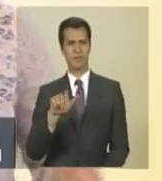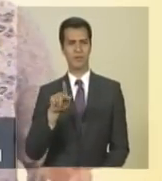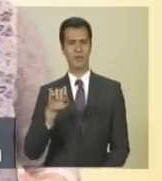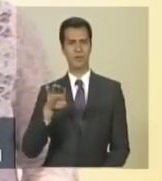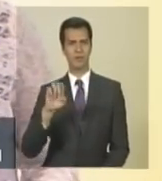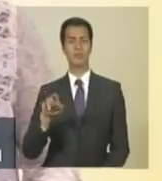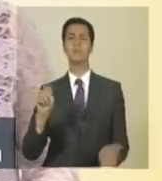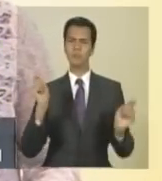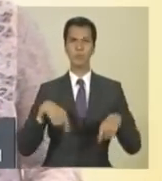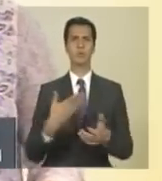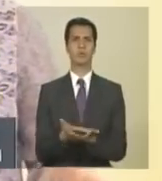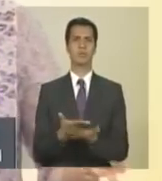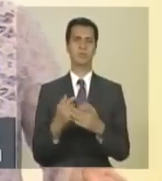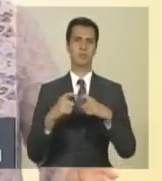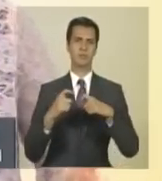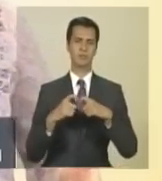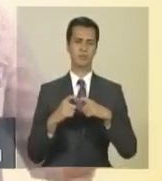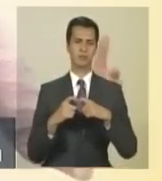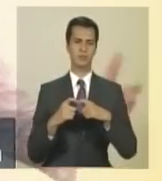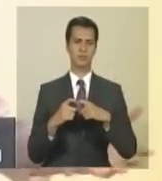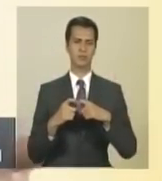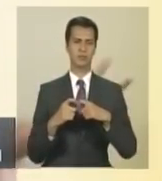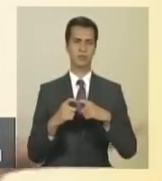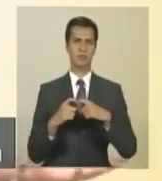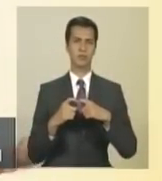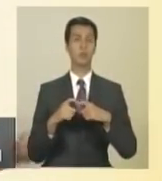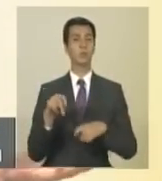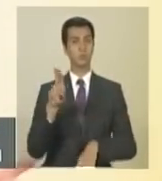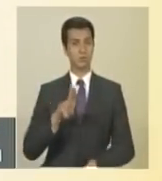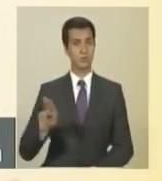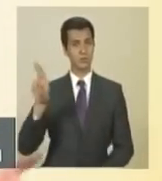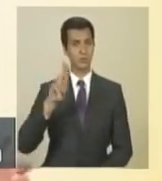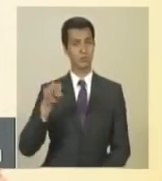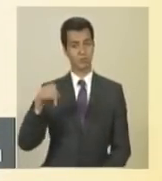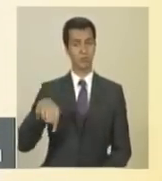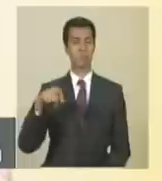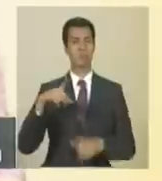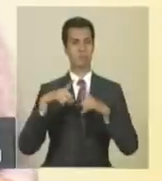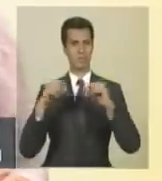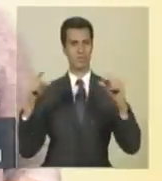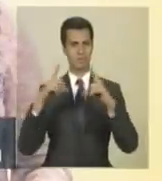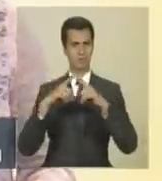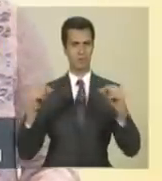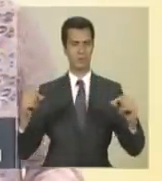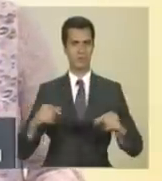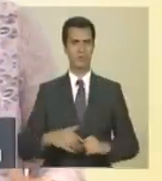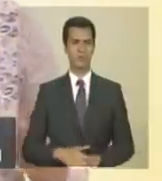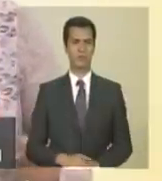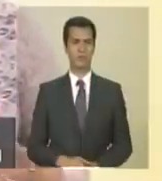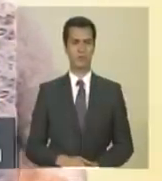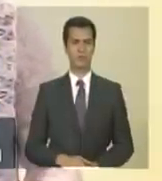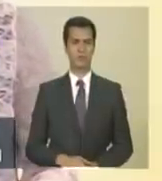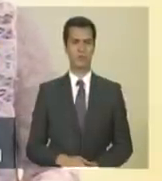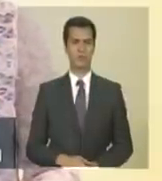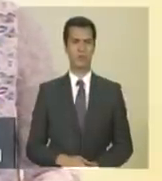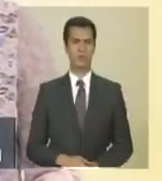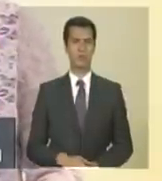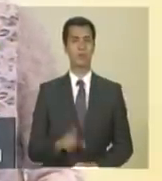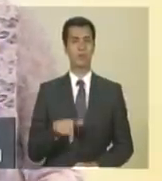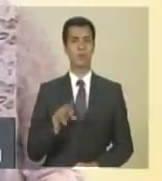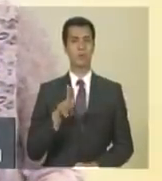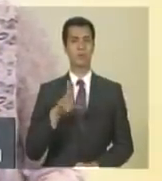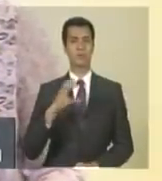estude medicina numa das melhores escolas aqui de Brasília, que é a